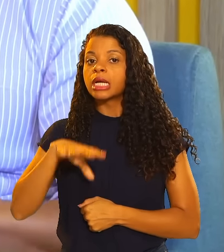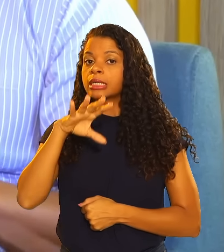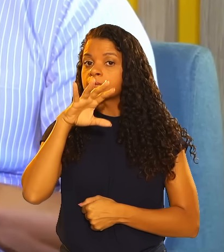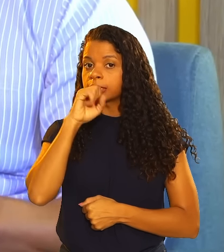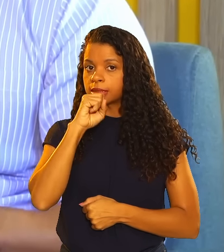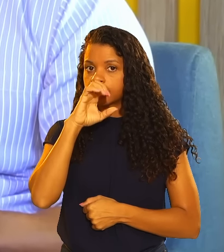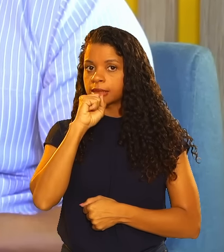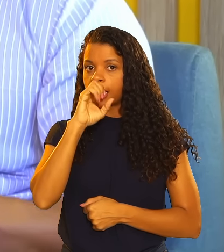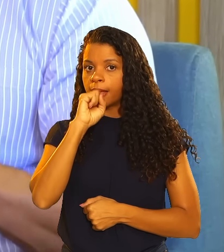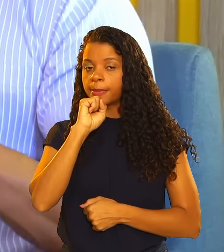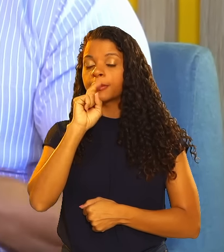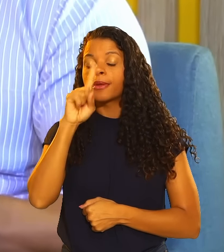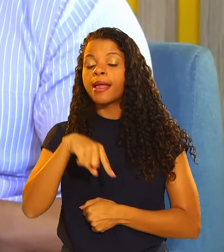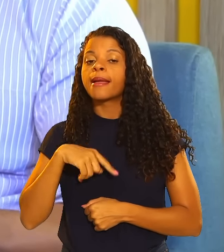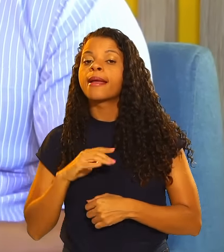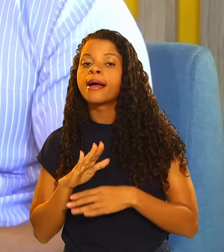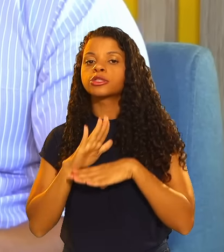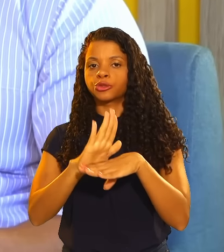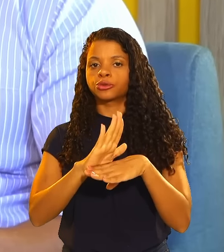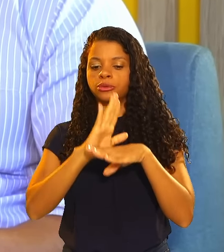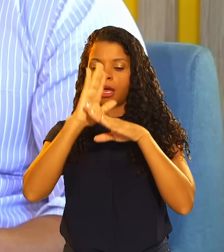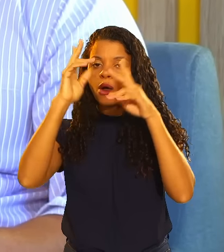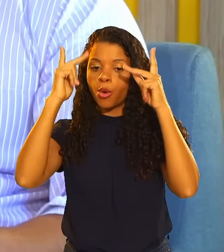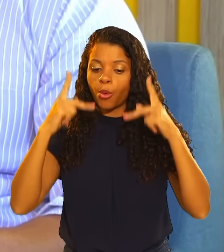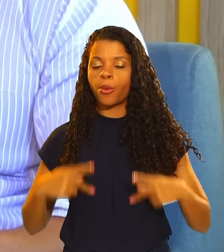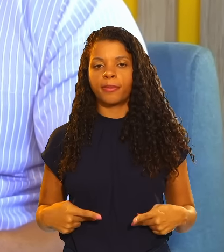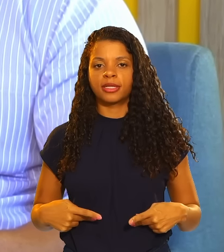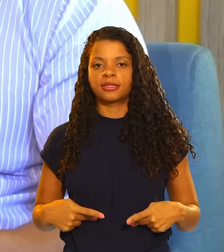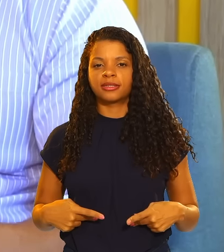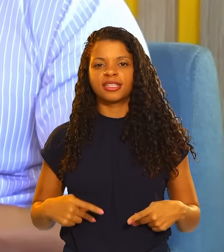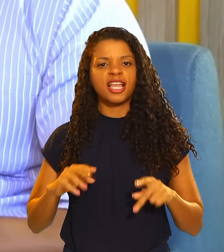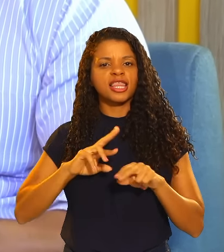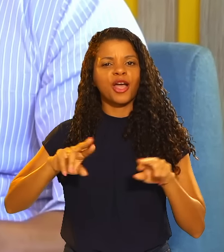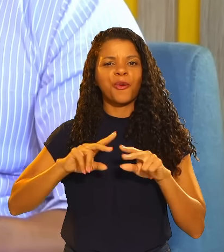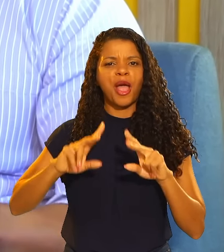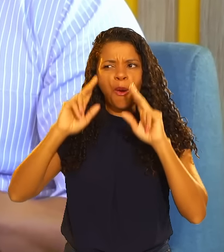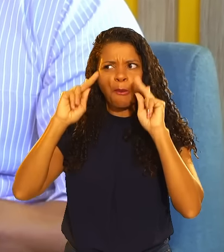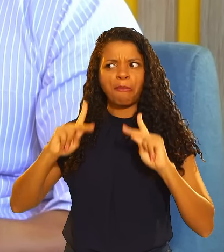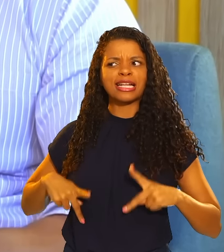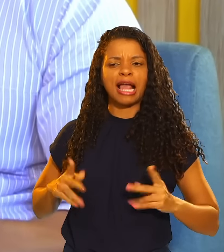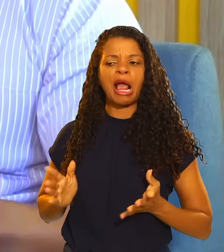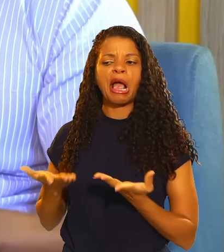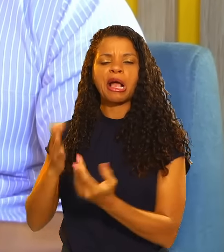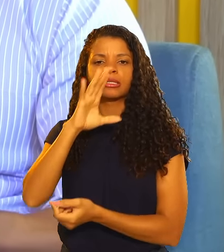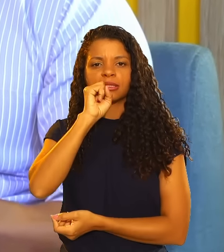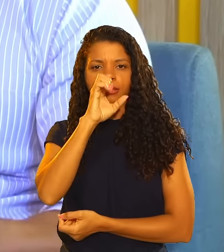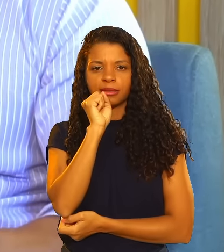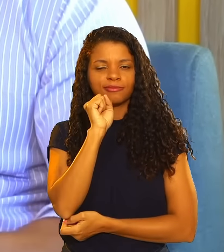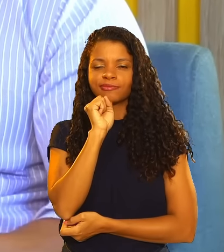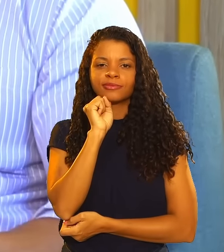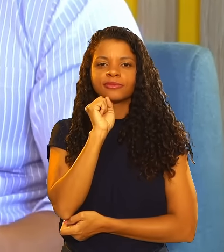foi estabelecido por causa do homem e não o homem por causa do sábado. Assim, o Filho do Homem